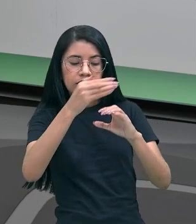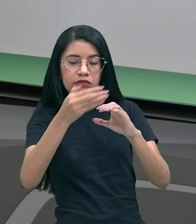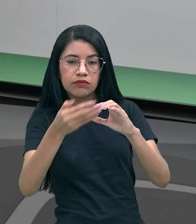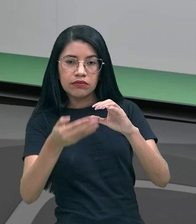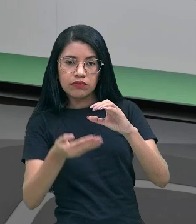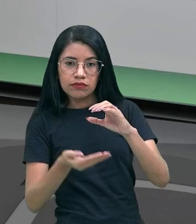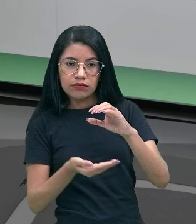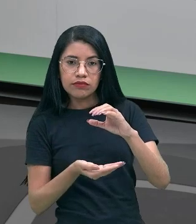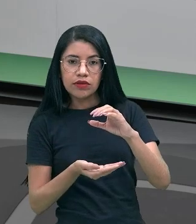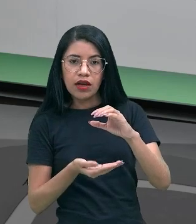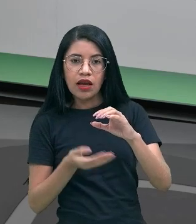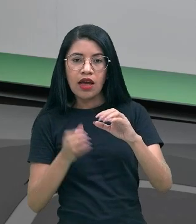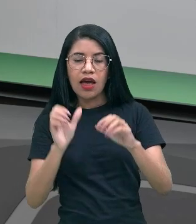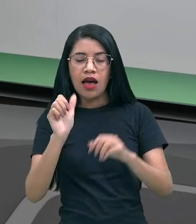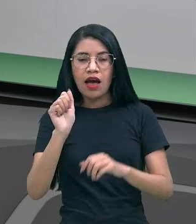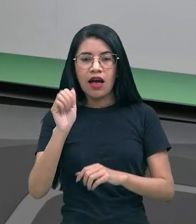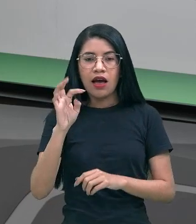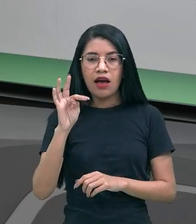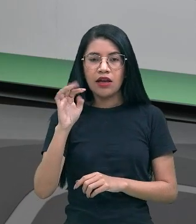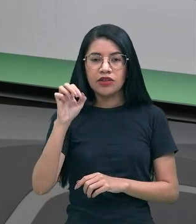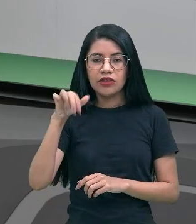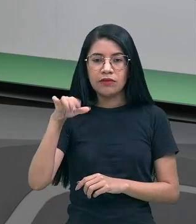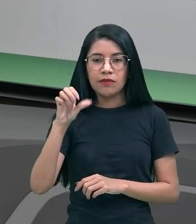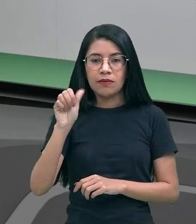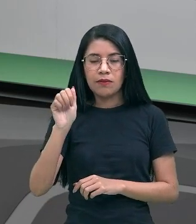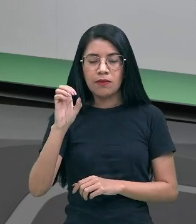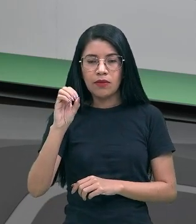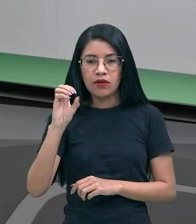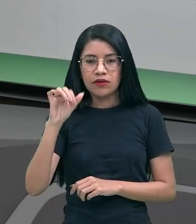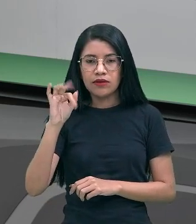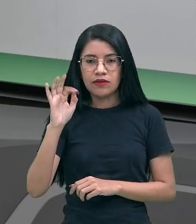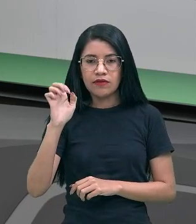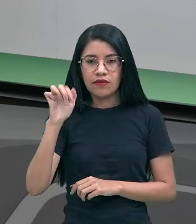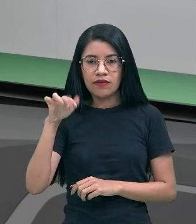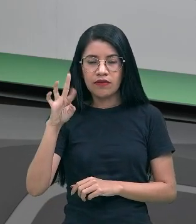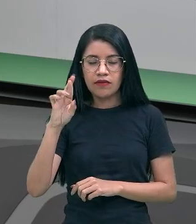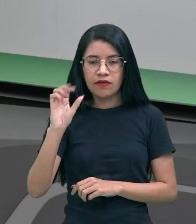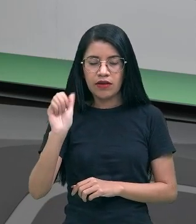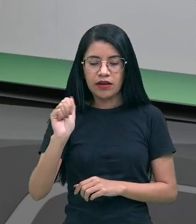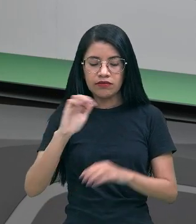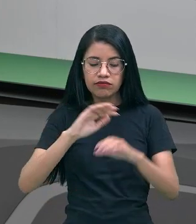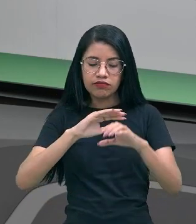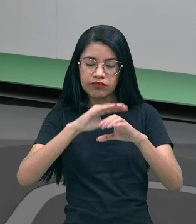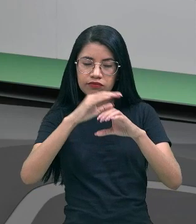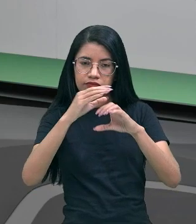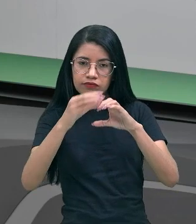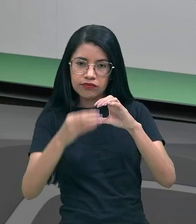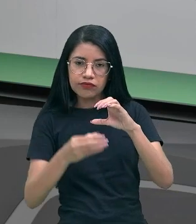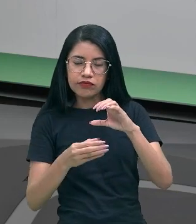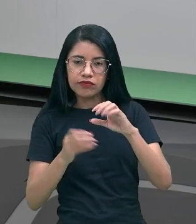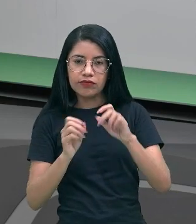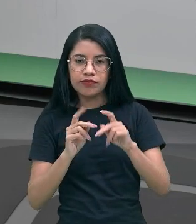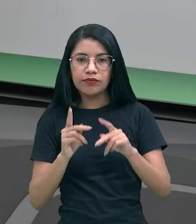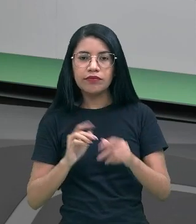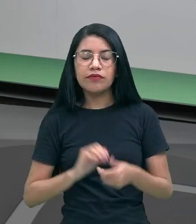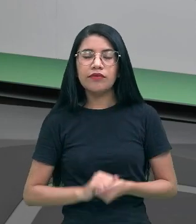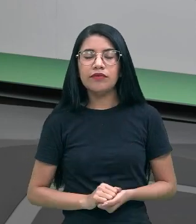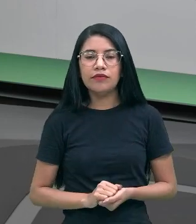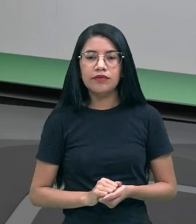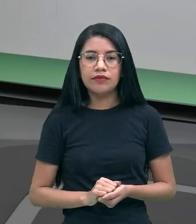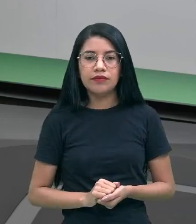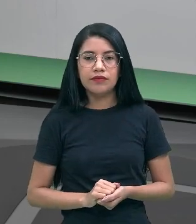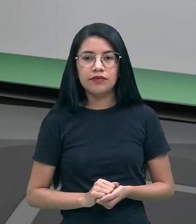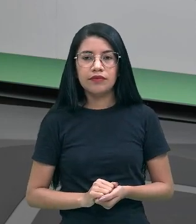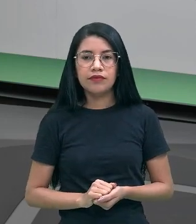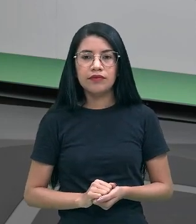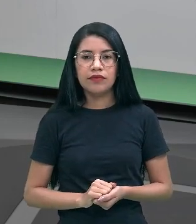isso? É a nossa atmosfera. A atmosfera é a camada de ar que envolve a Terra, ok? Então, aqui nós temos a atmosfera.